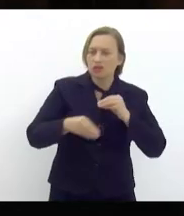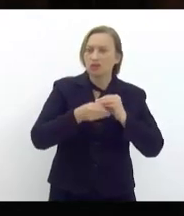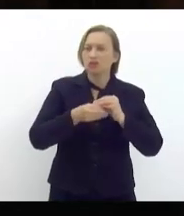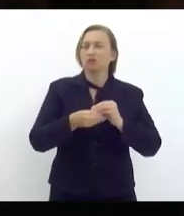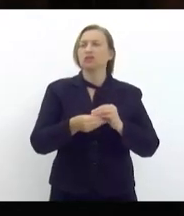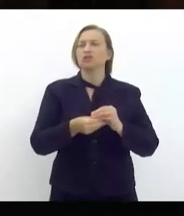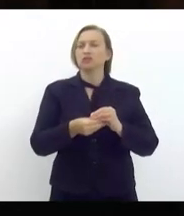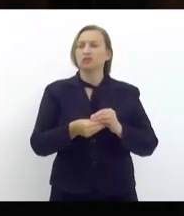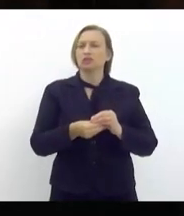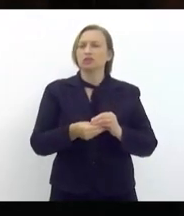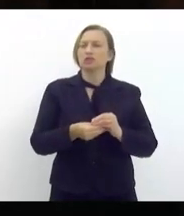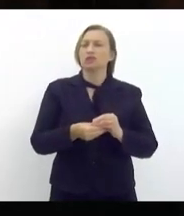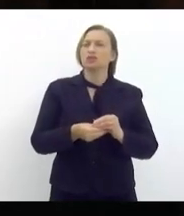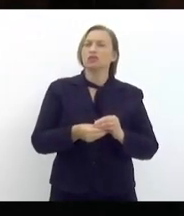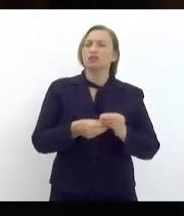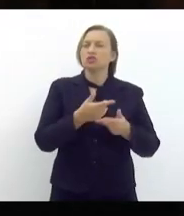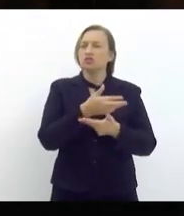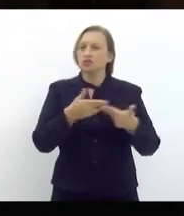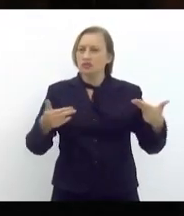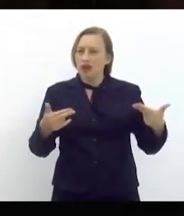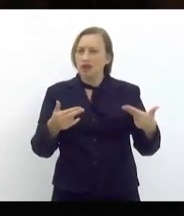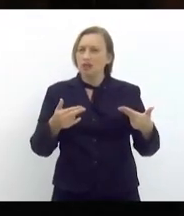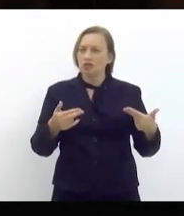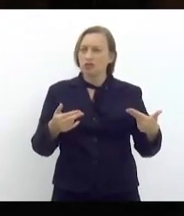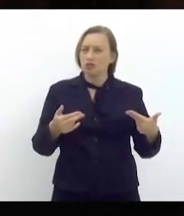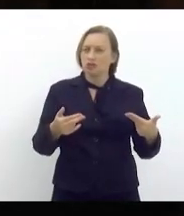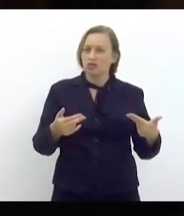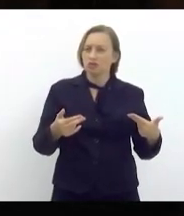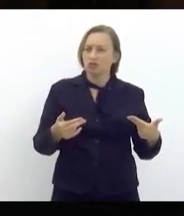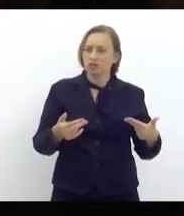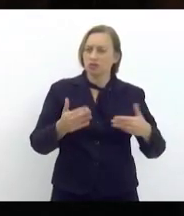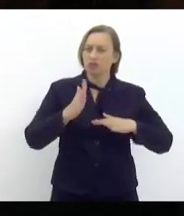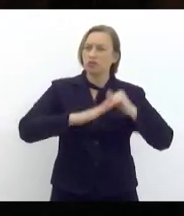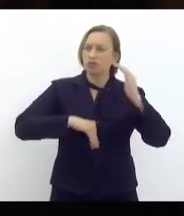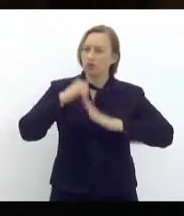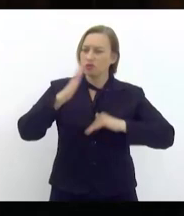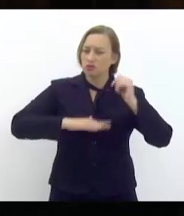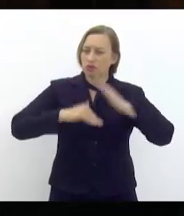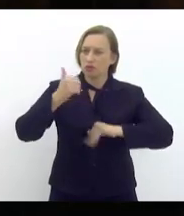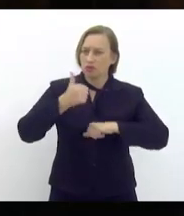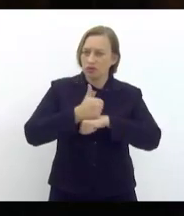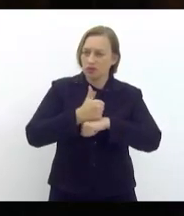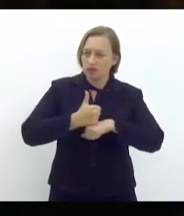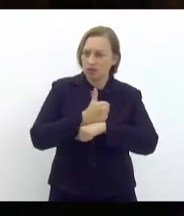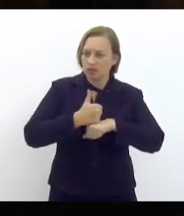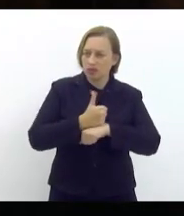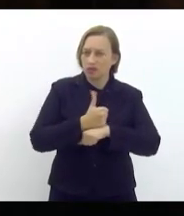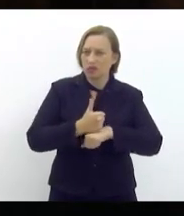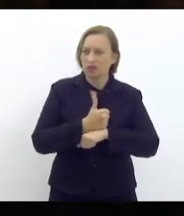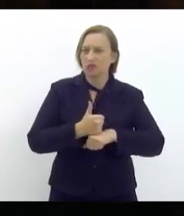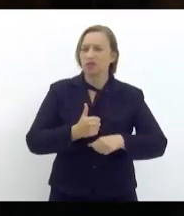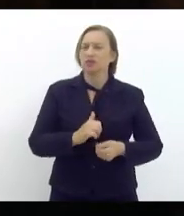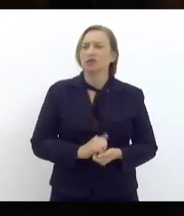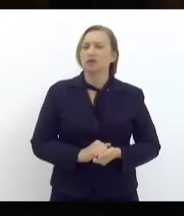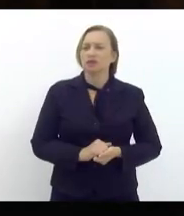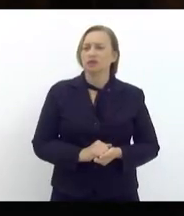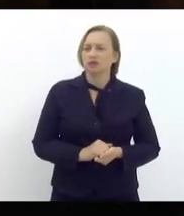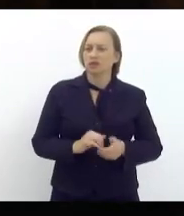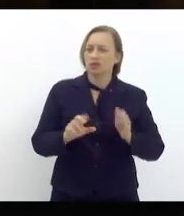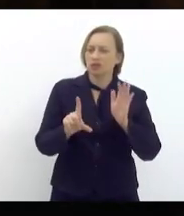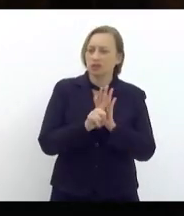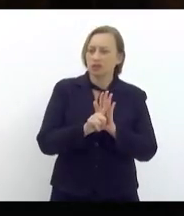categorias que hoje são desassistidas e também adianto que foi contemplado na lei de diretrizes orçamentárias